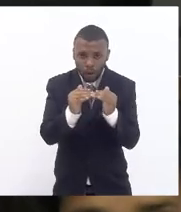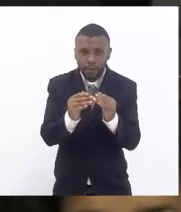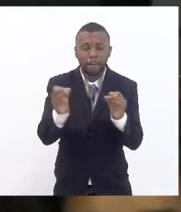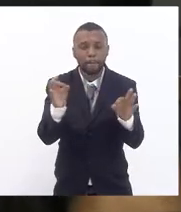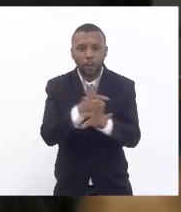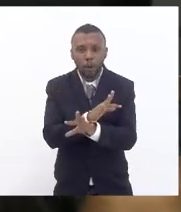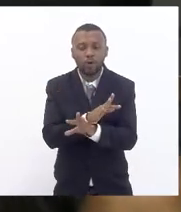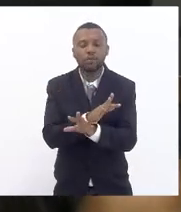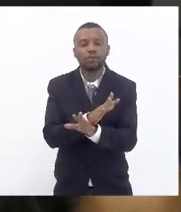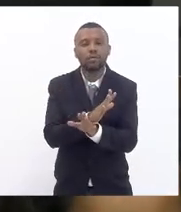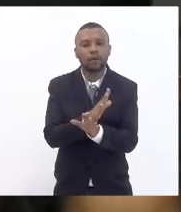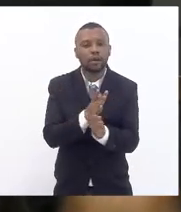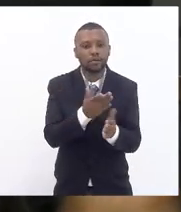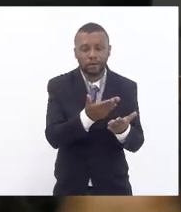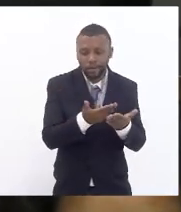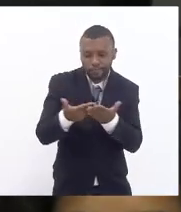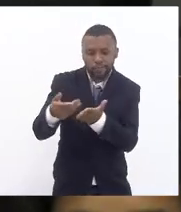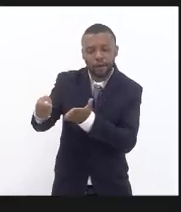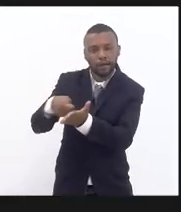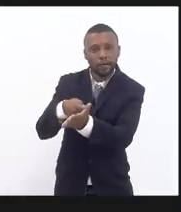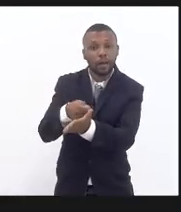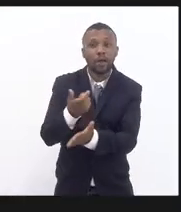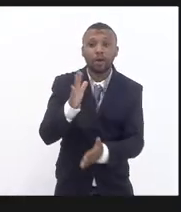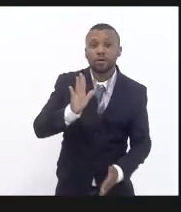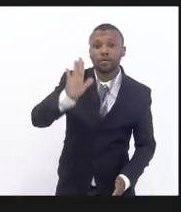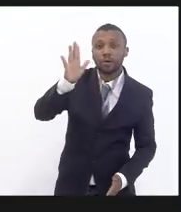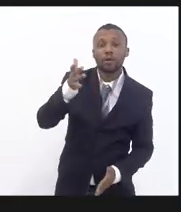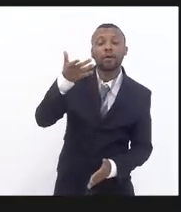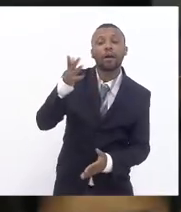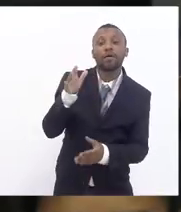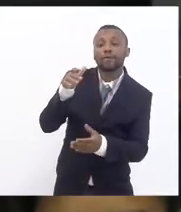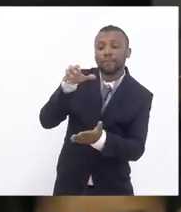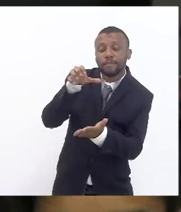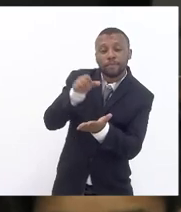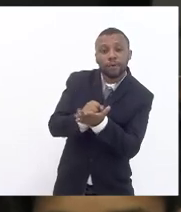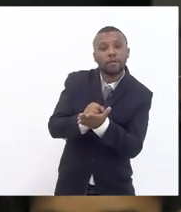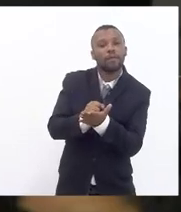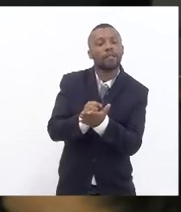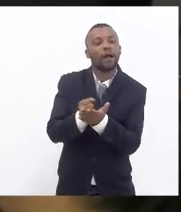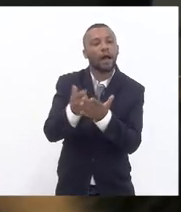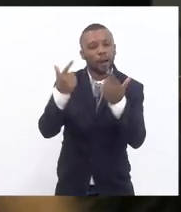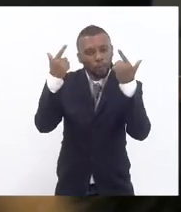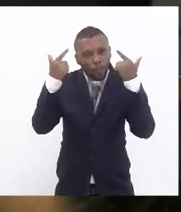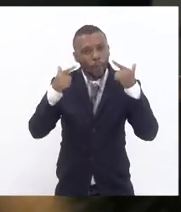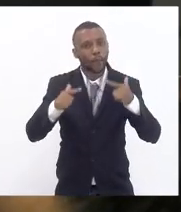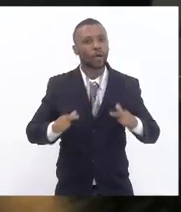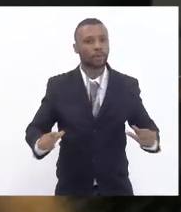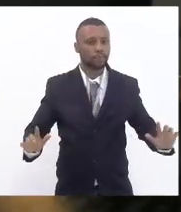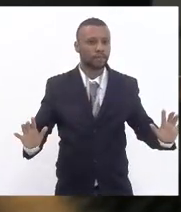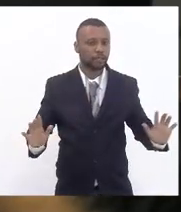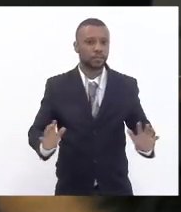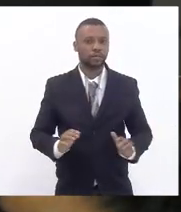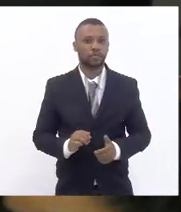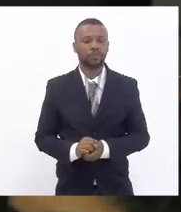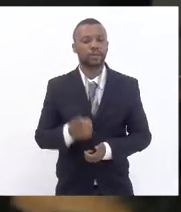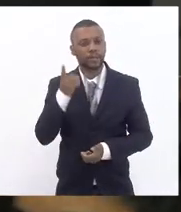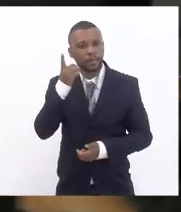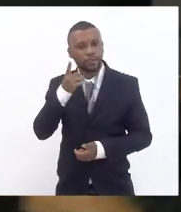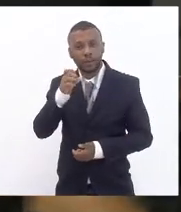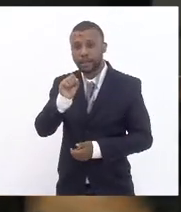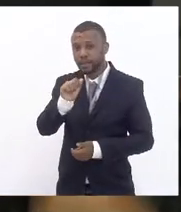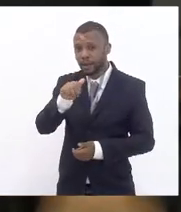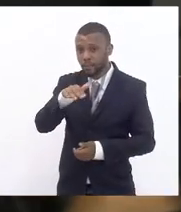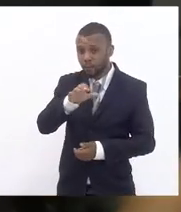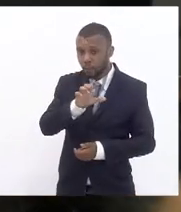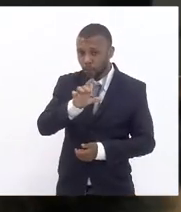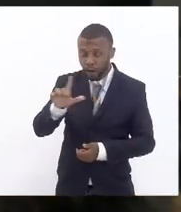toque. Presidente. Abstenção. Vamos fazer então o registro da votação. Abstenção. Deputado Samuel Malafaia, deputado